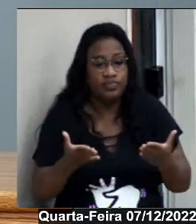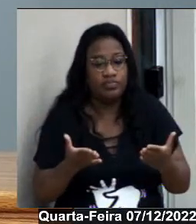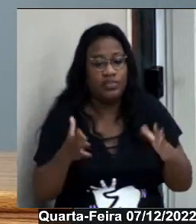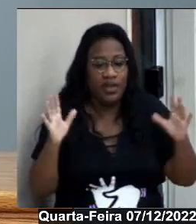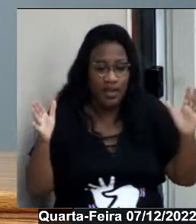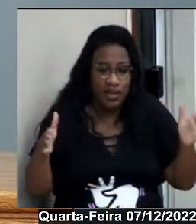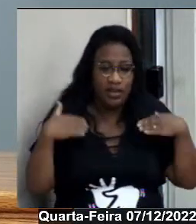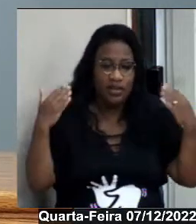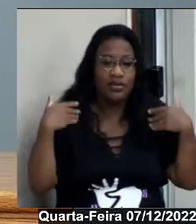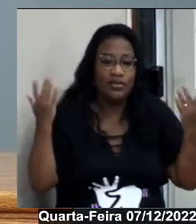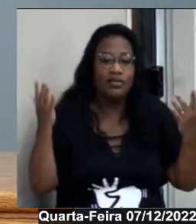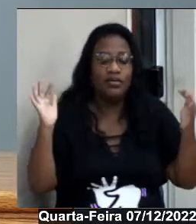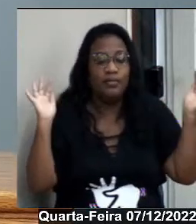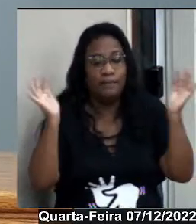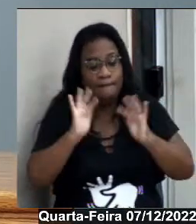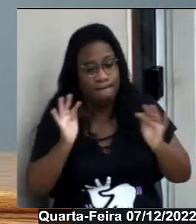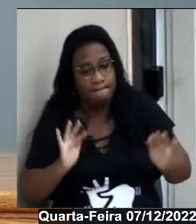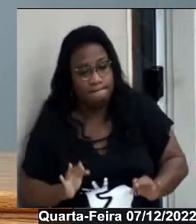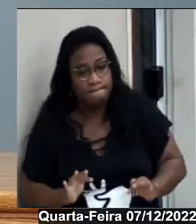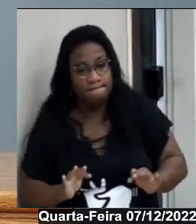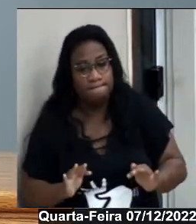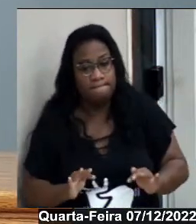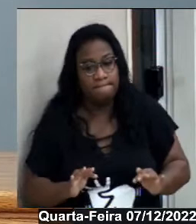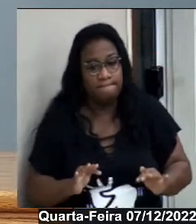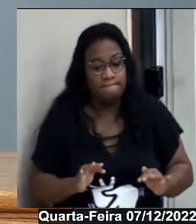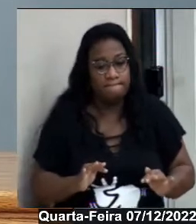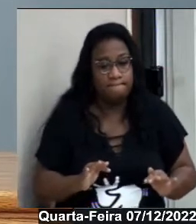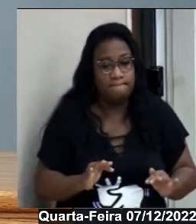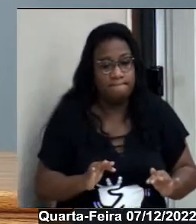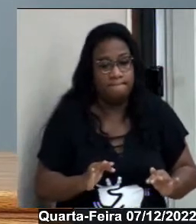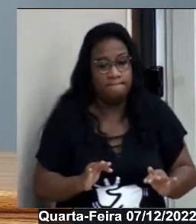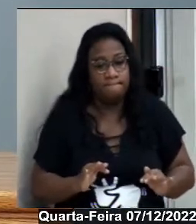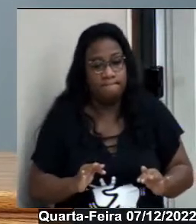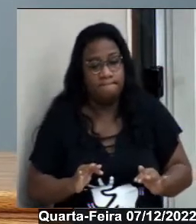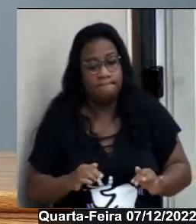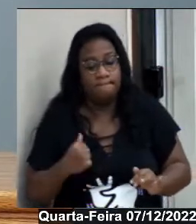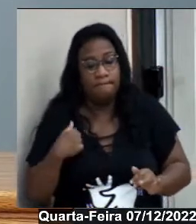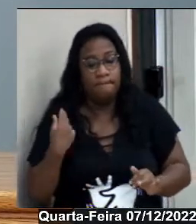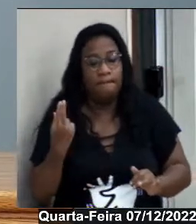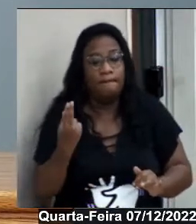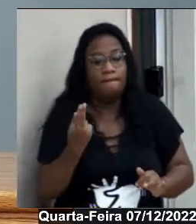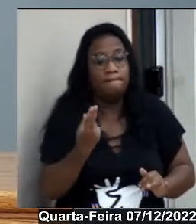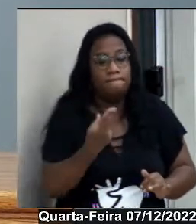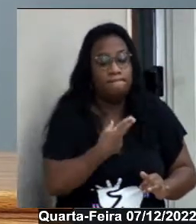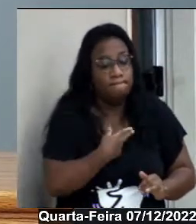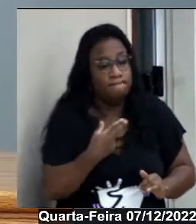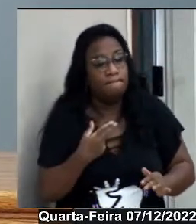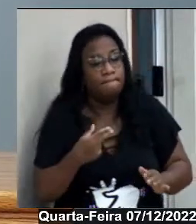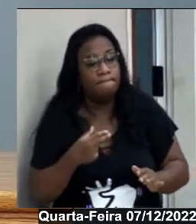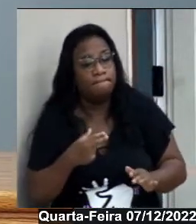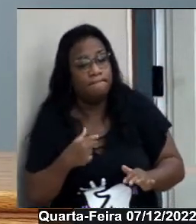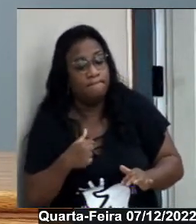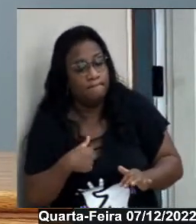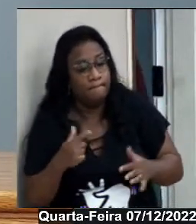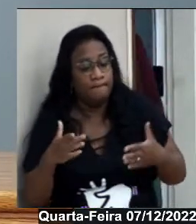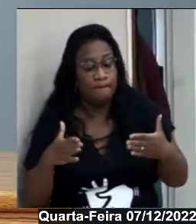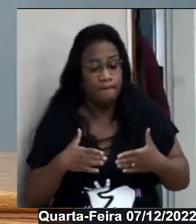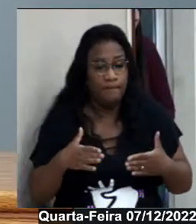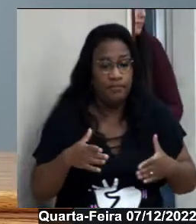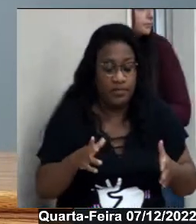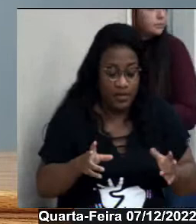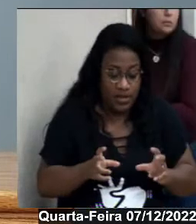isso. Alegria, ele proporciona divertimento, ele proporciona que a gente se una mais. E, assim, tenho certeza que essa câmera aqui,